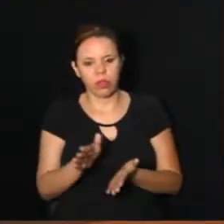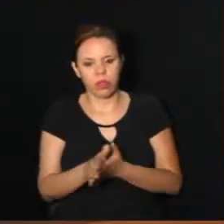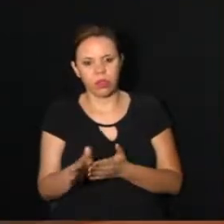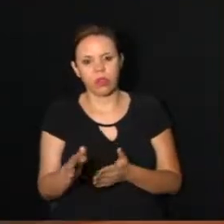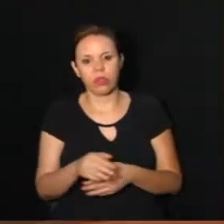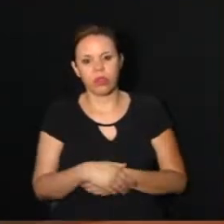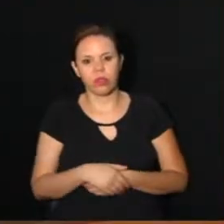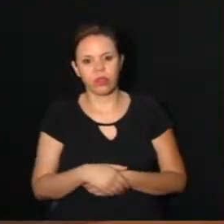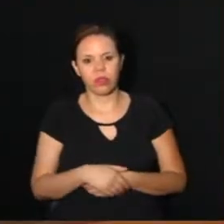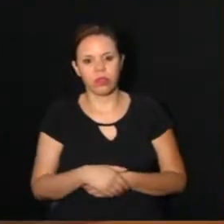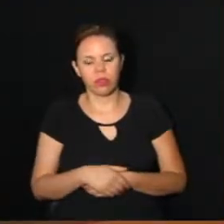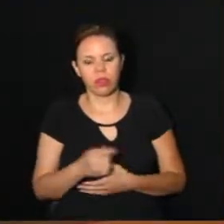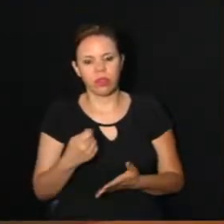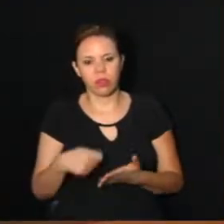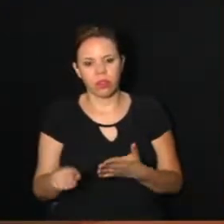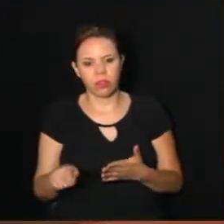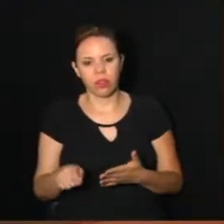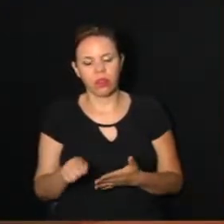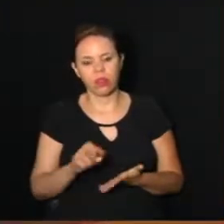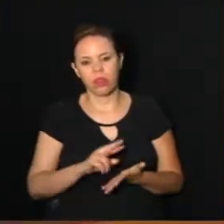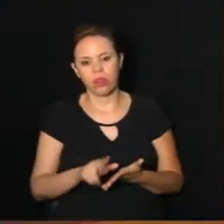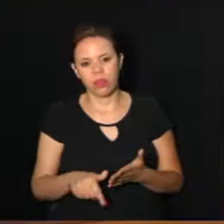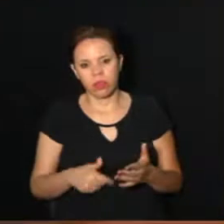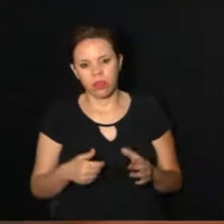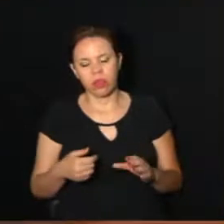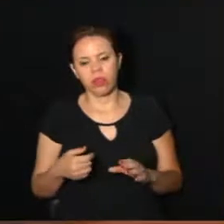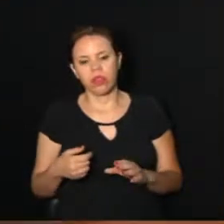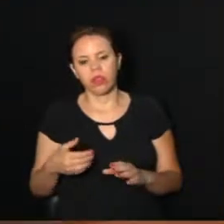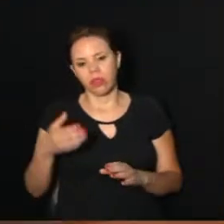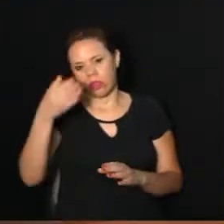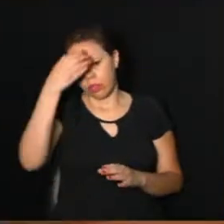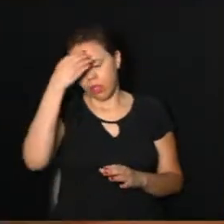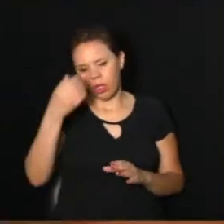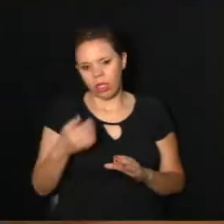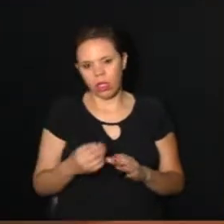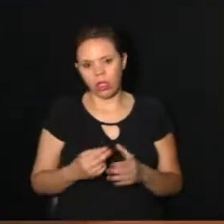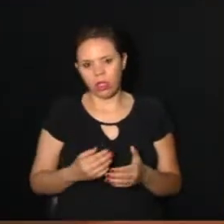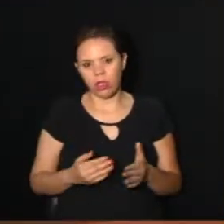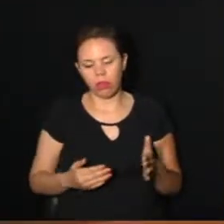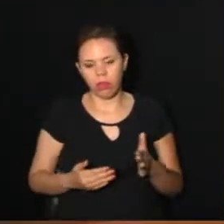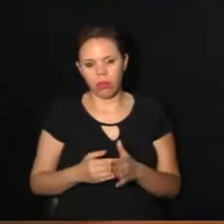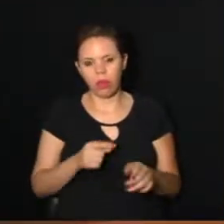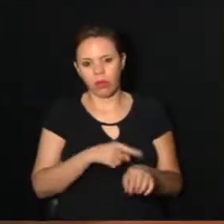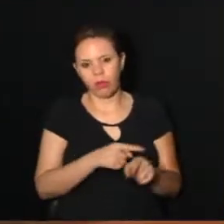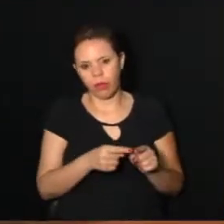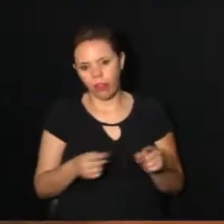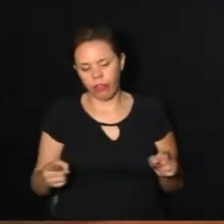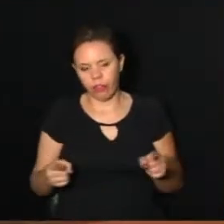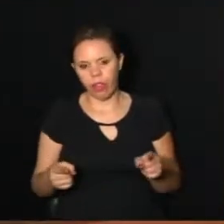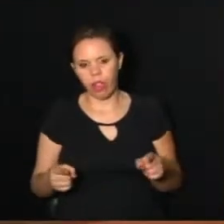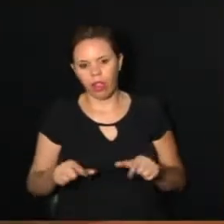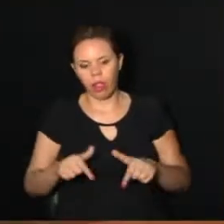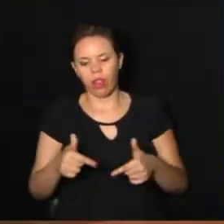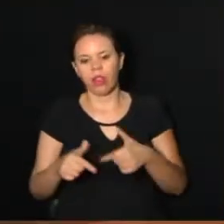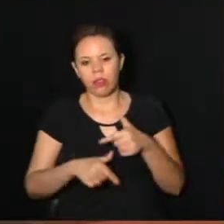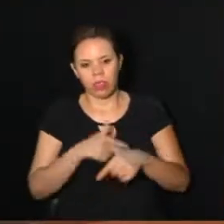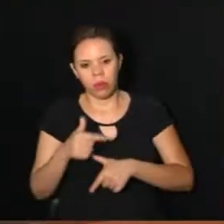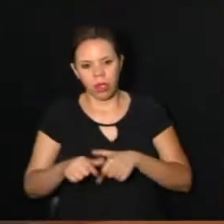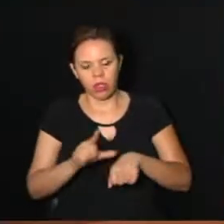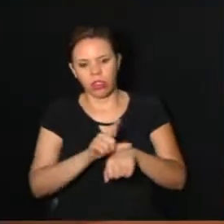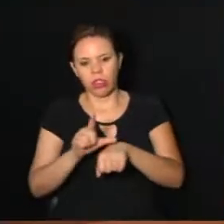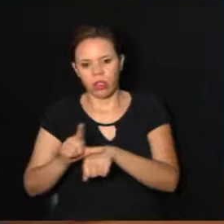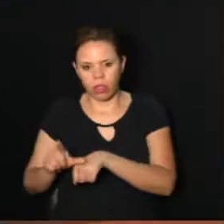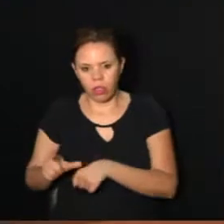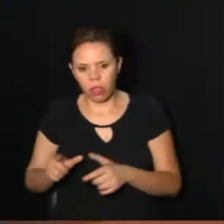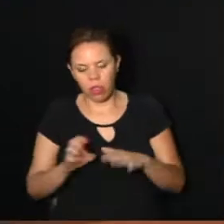licenças, alvarás e similares de caráter provisório para início da operação do estabelecimento, conforme